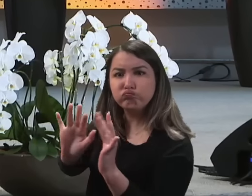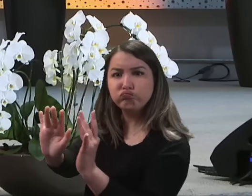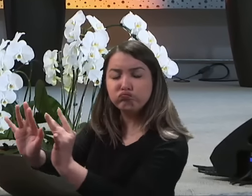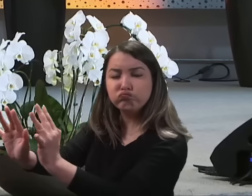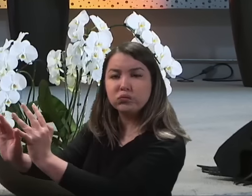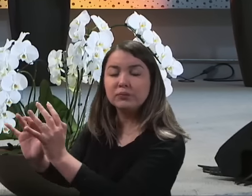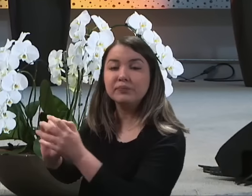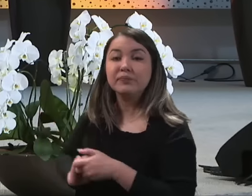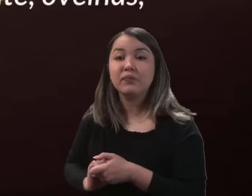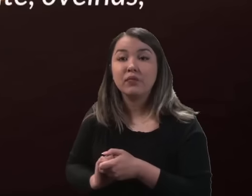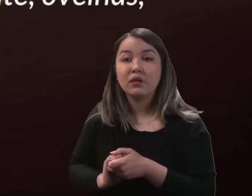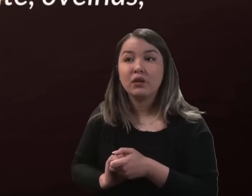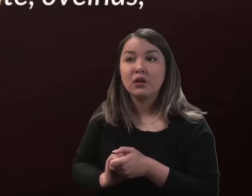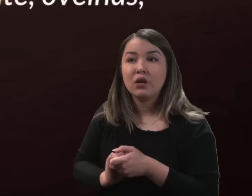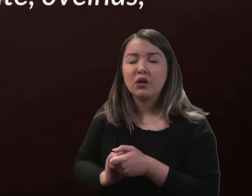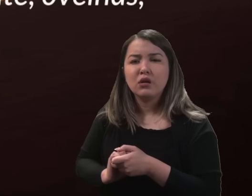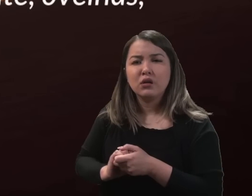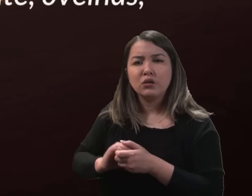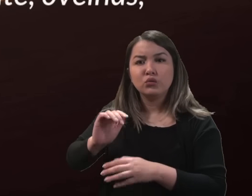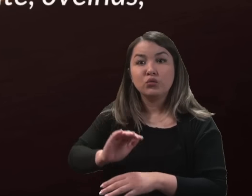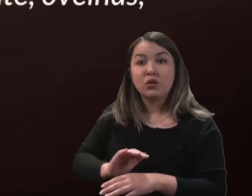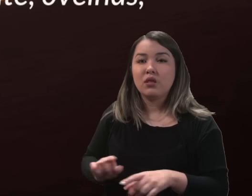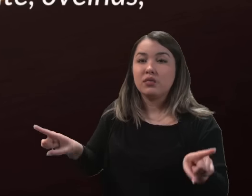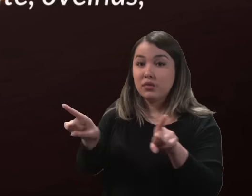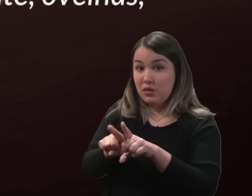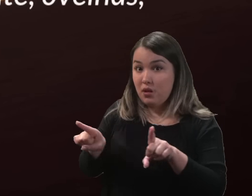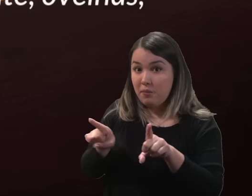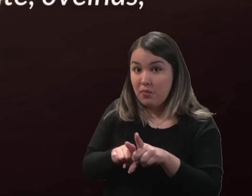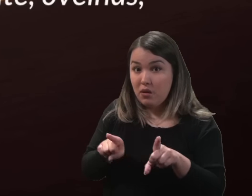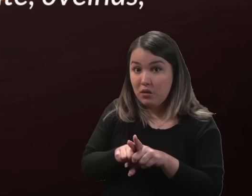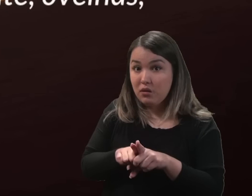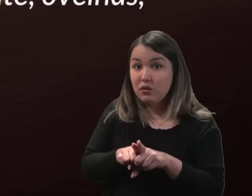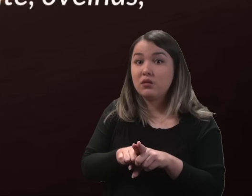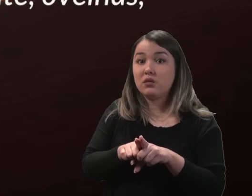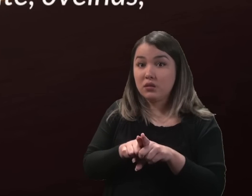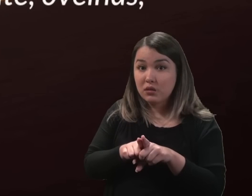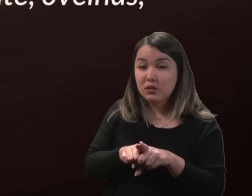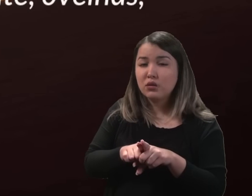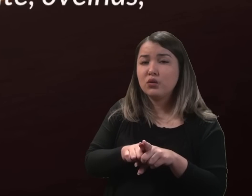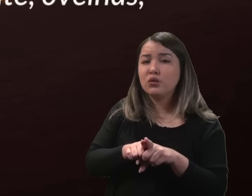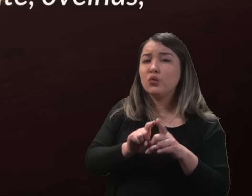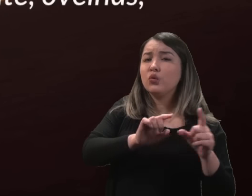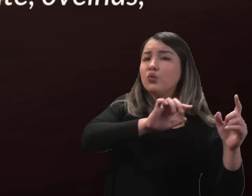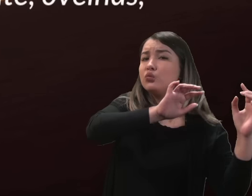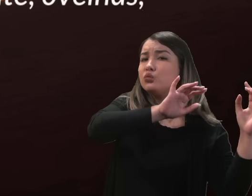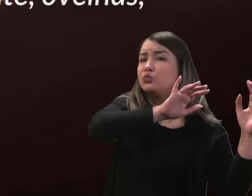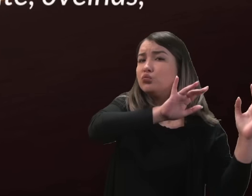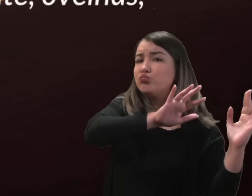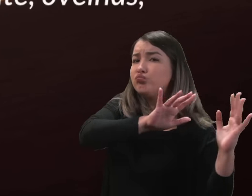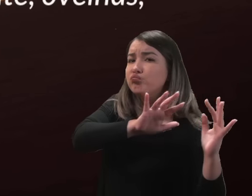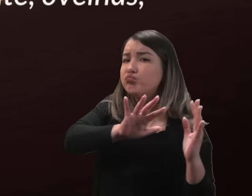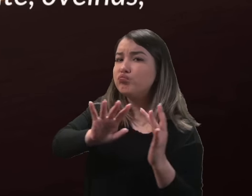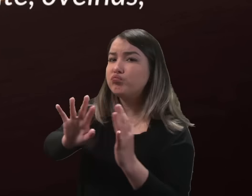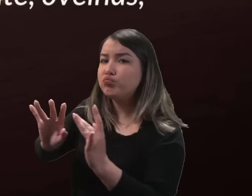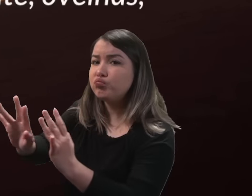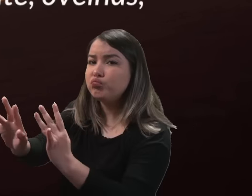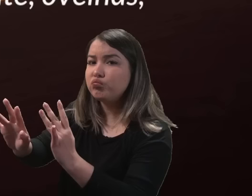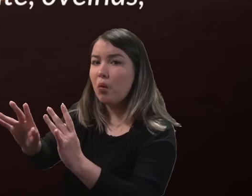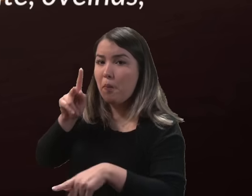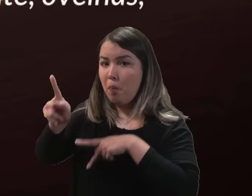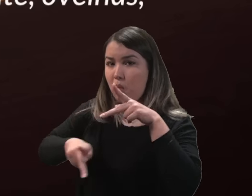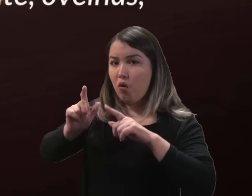subiu também com eles um misto